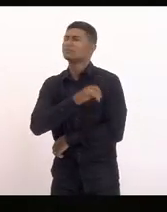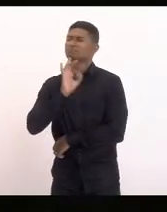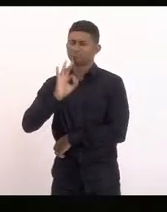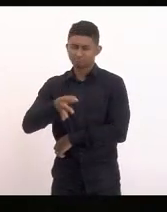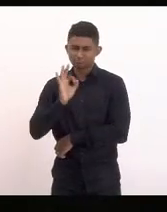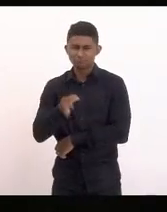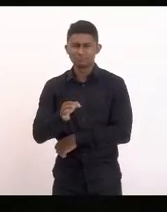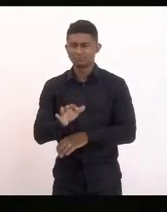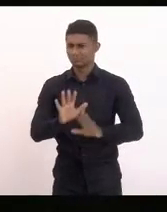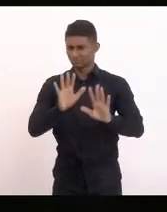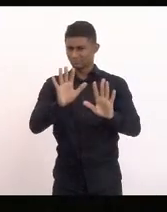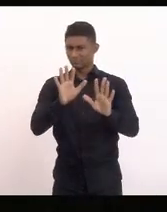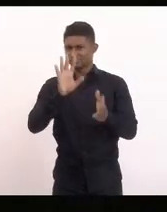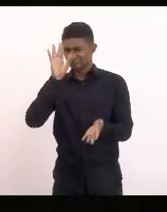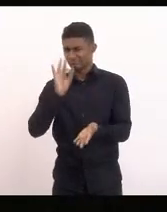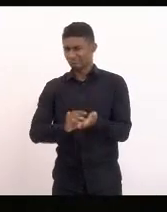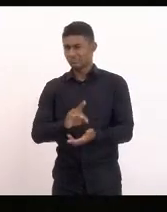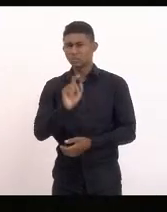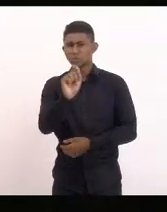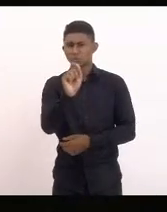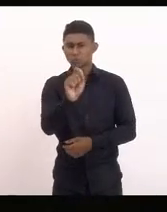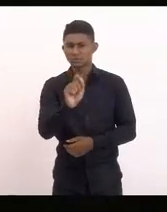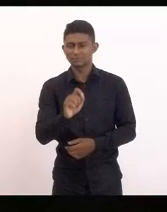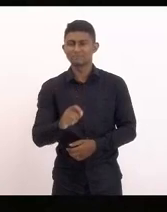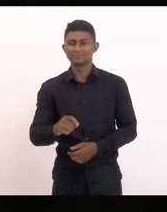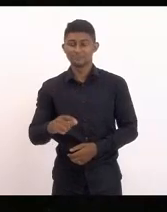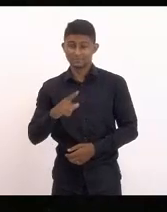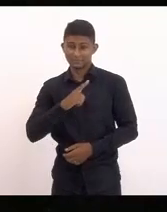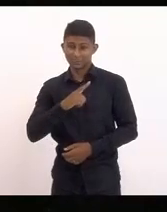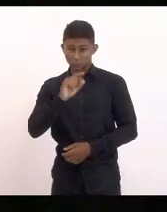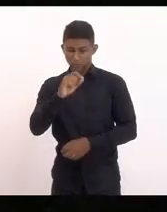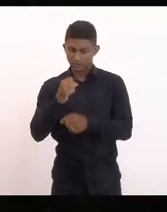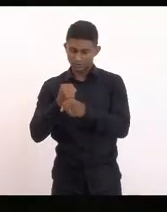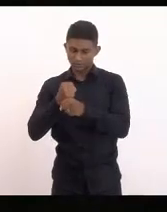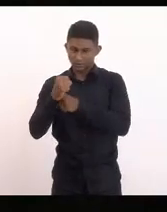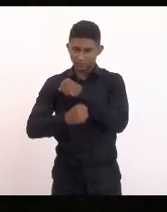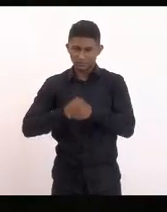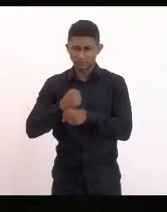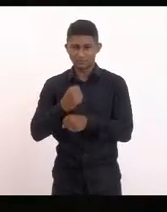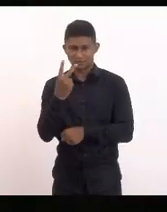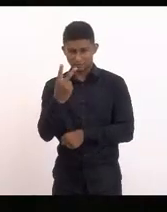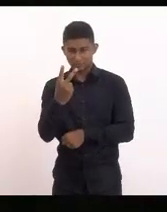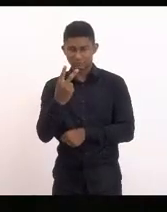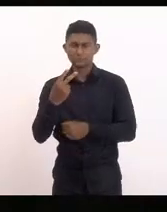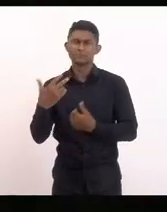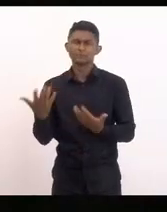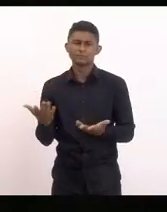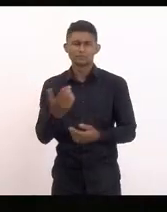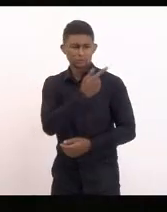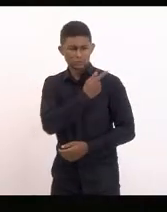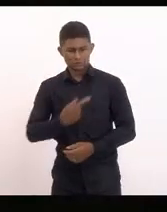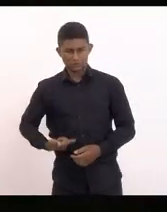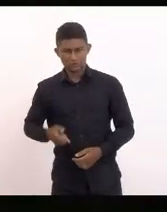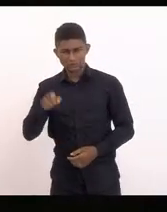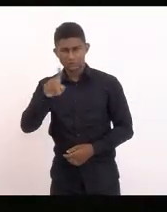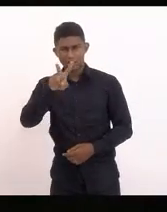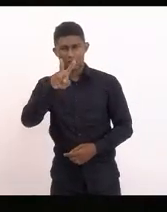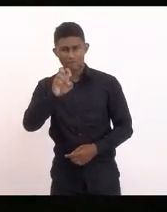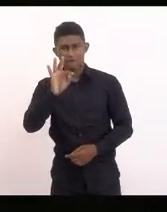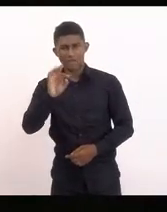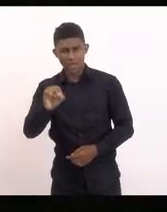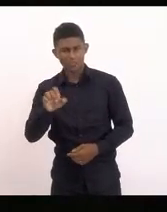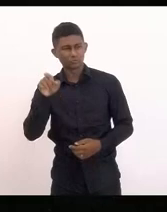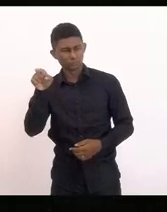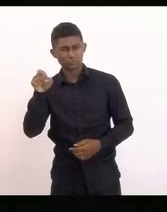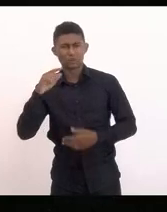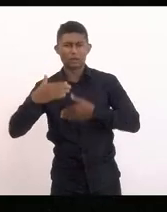Na verdade, nós tínhamos um escalonamento de 2 anos, e o governo veta e faz um